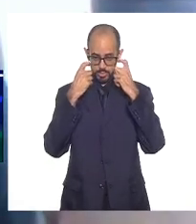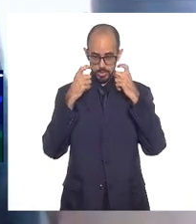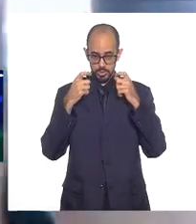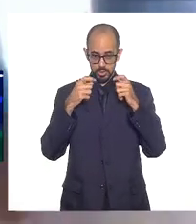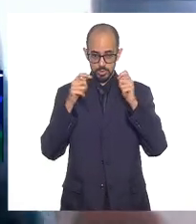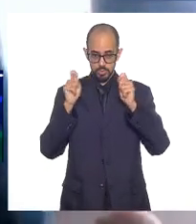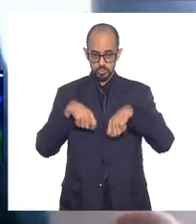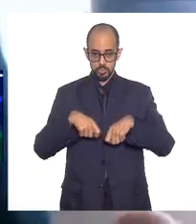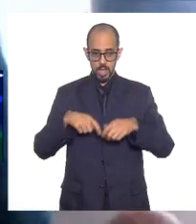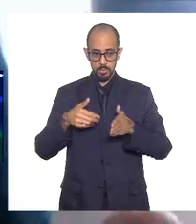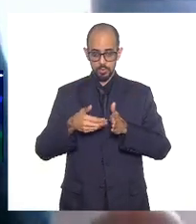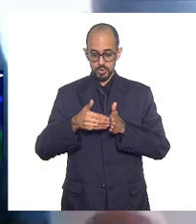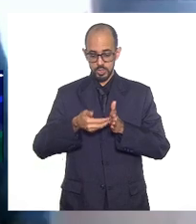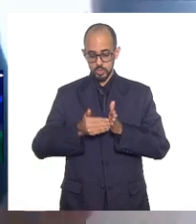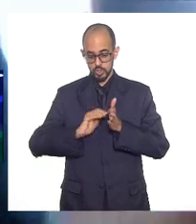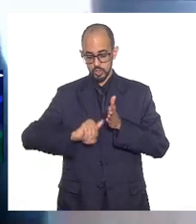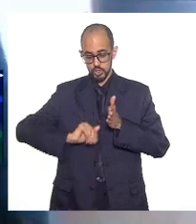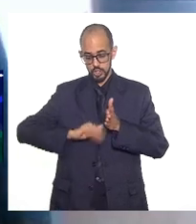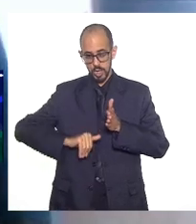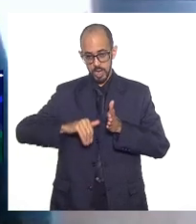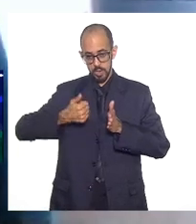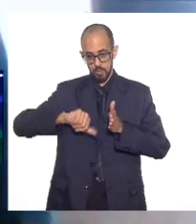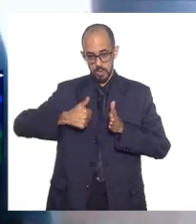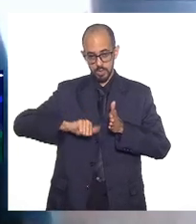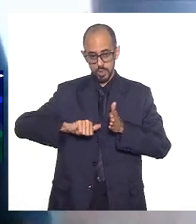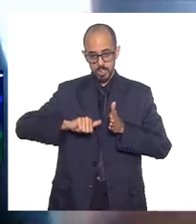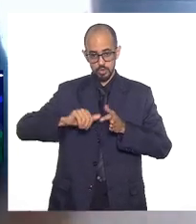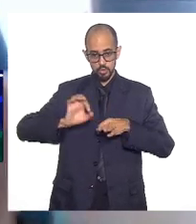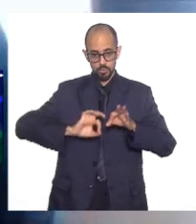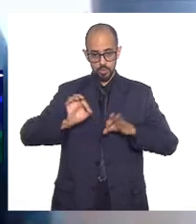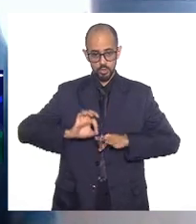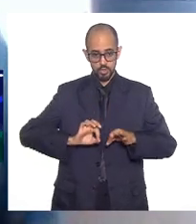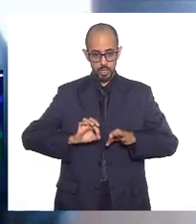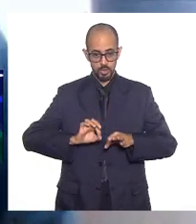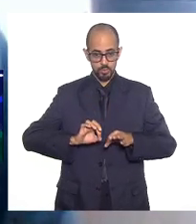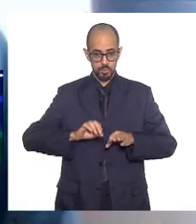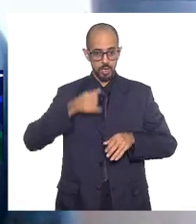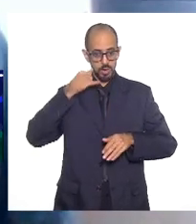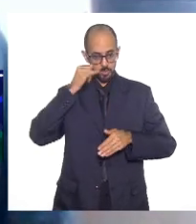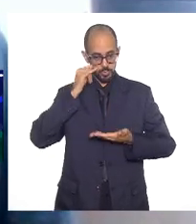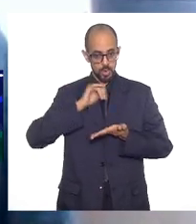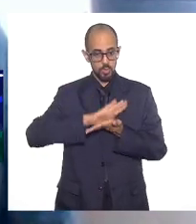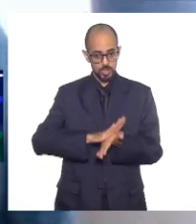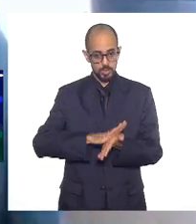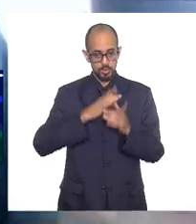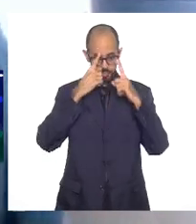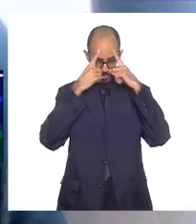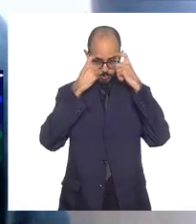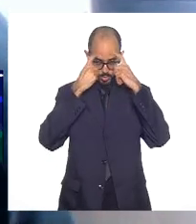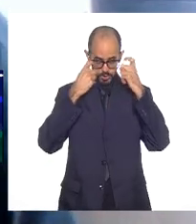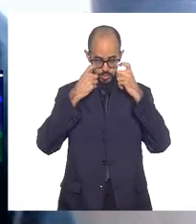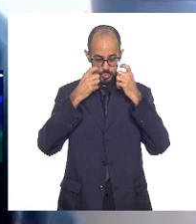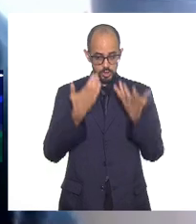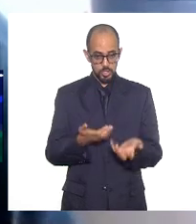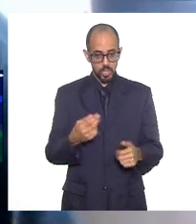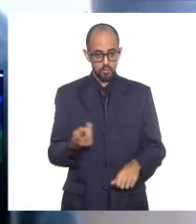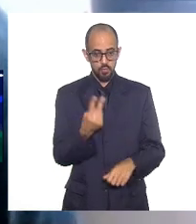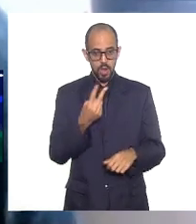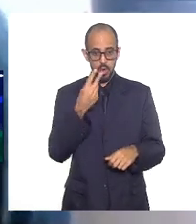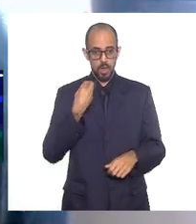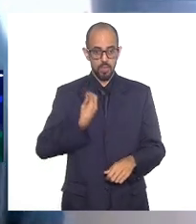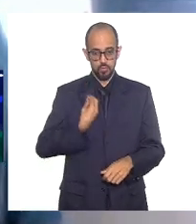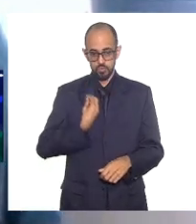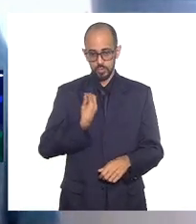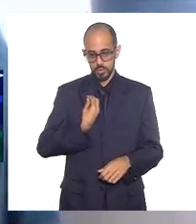querer desqualificar quem faz um projeto para prevenir o racismo e a violência. A gente está querendo valorizar a vida.